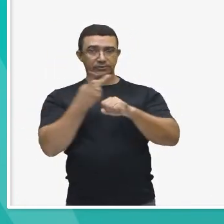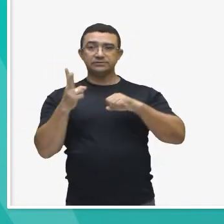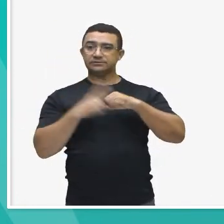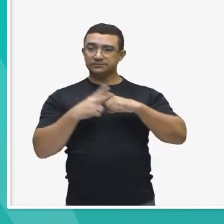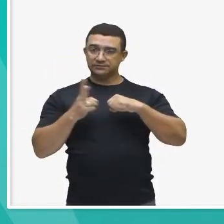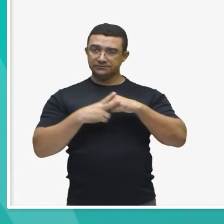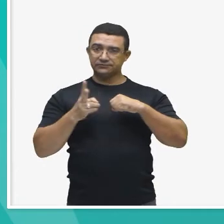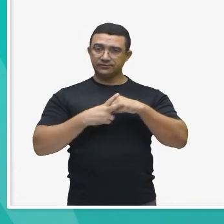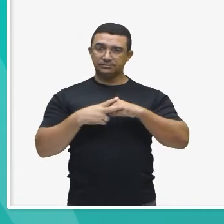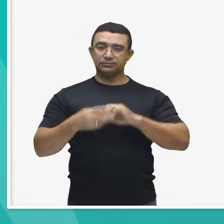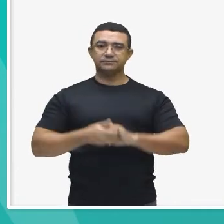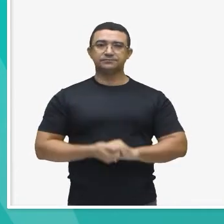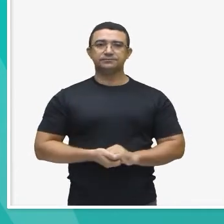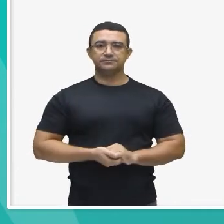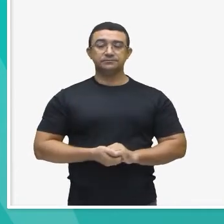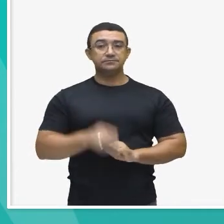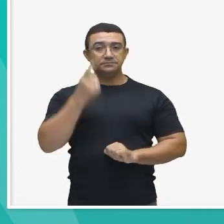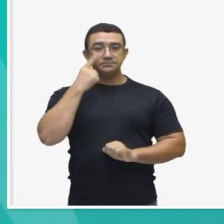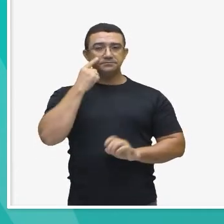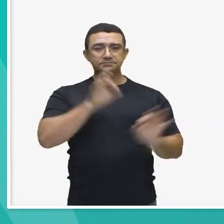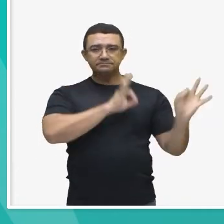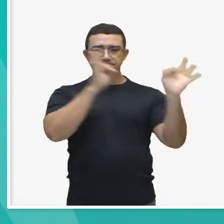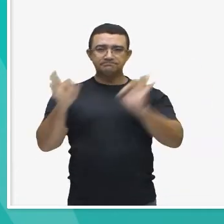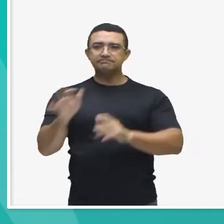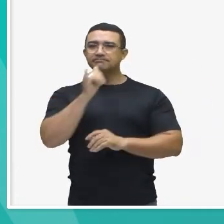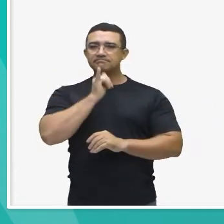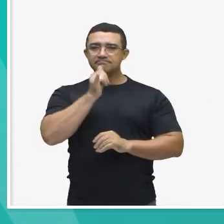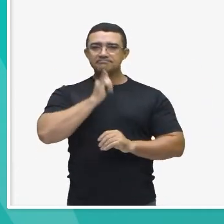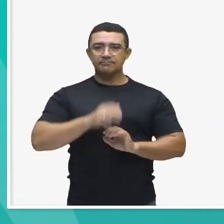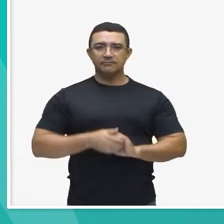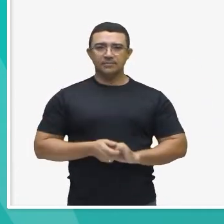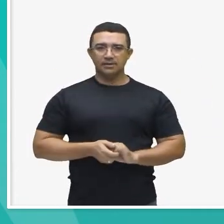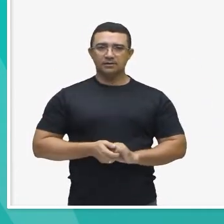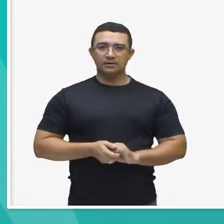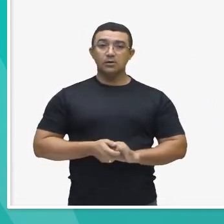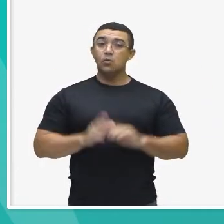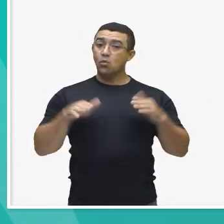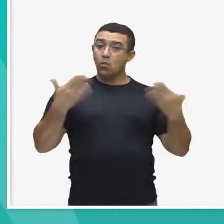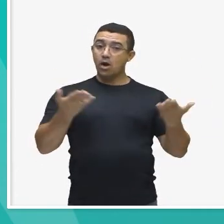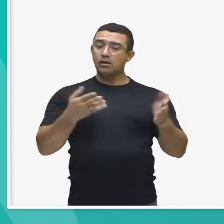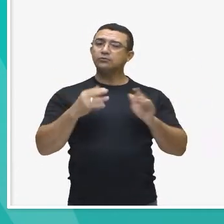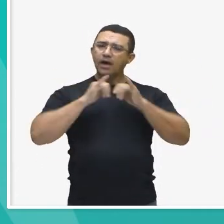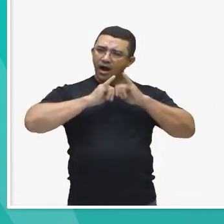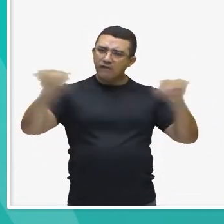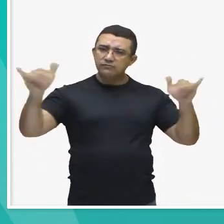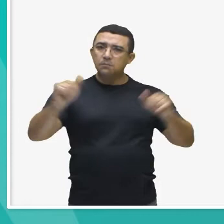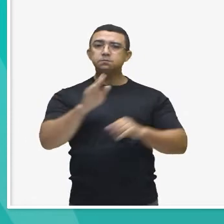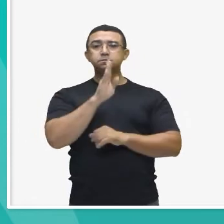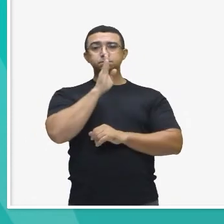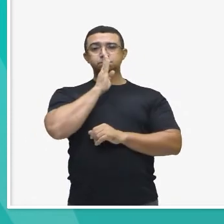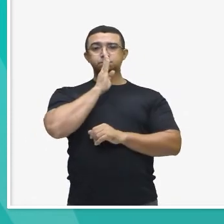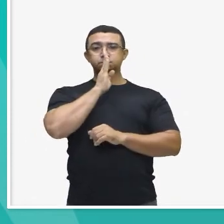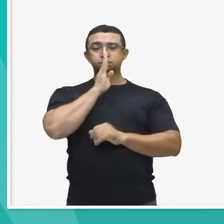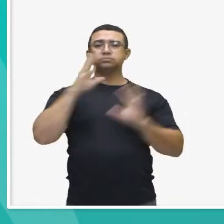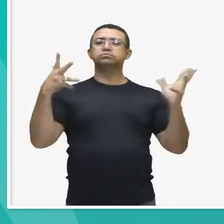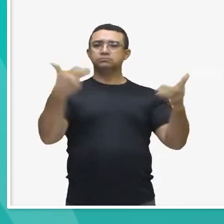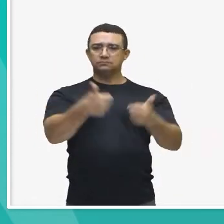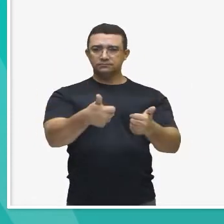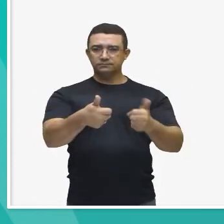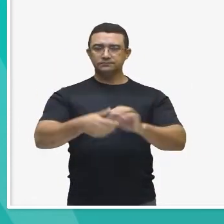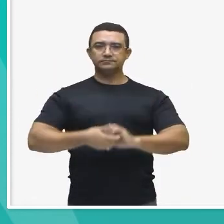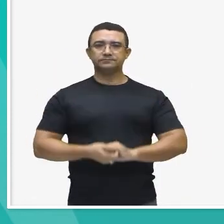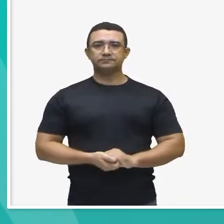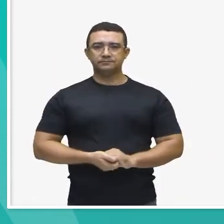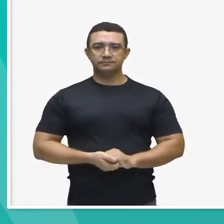verbo, tá? Então, vamos observar aqui no exemplo. Quando eu avisar, silenciem-se todos.